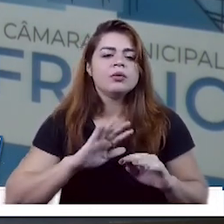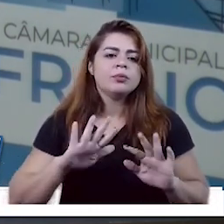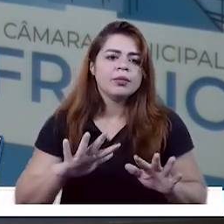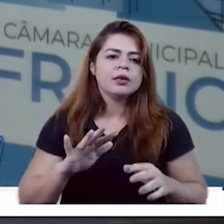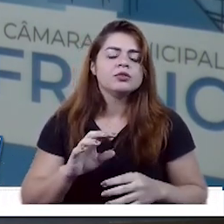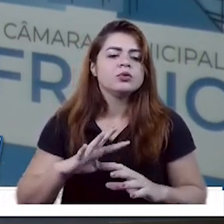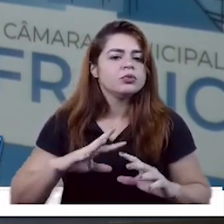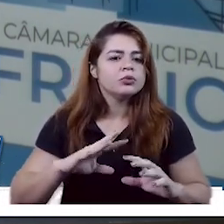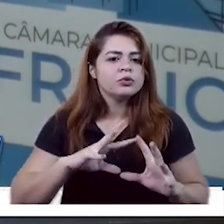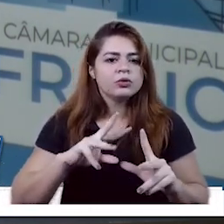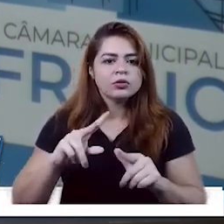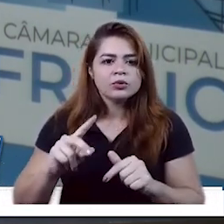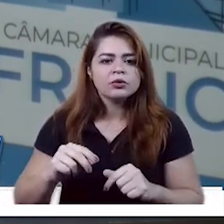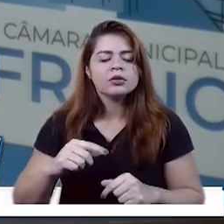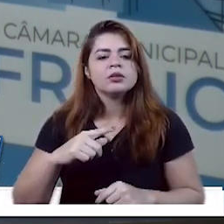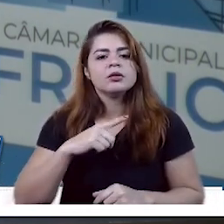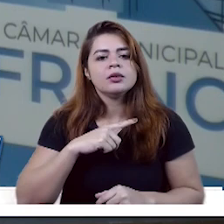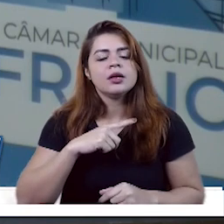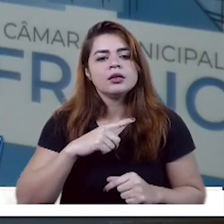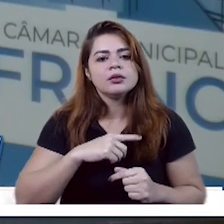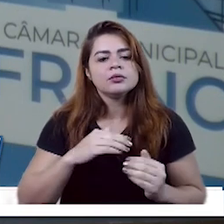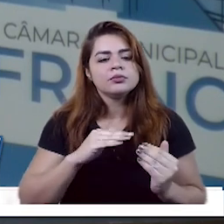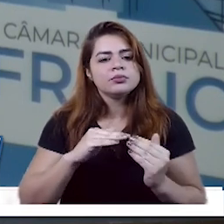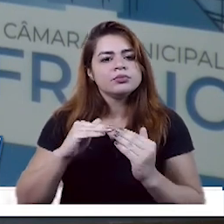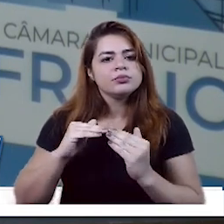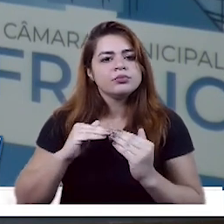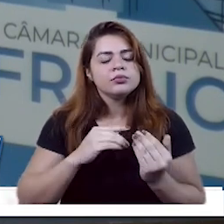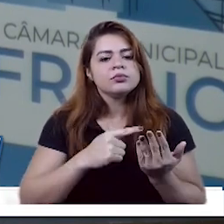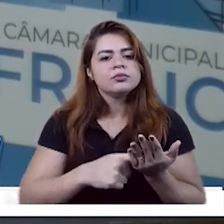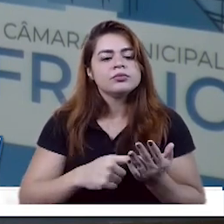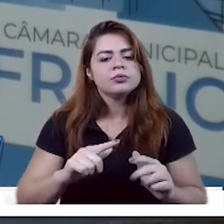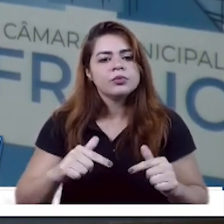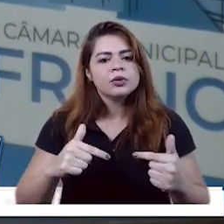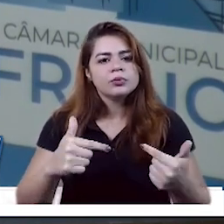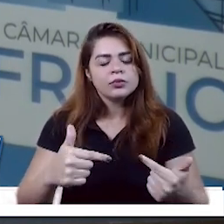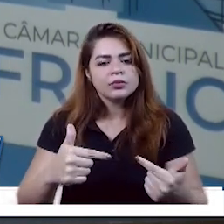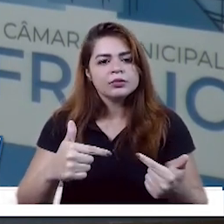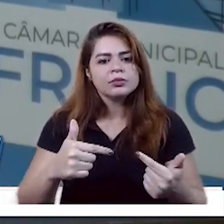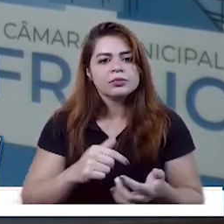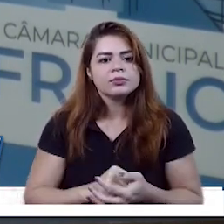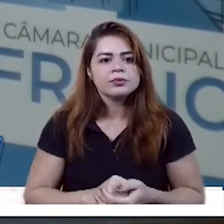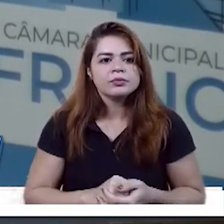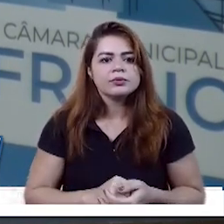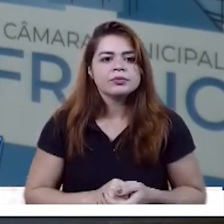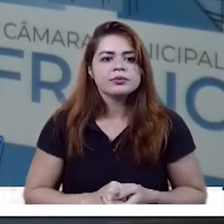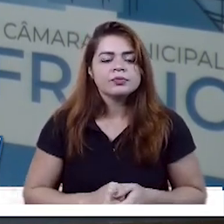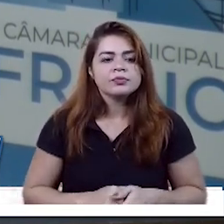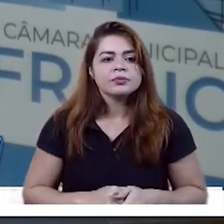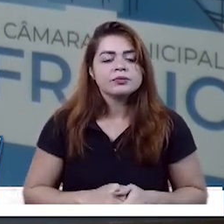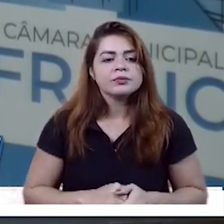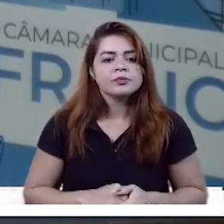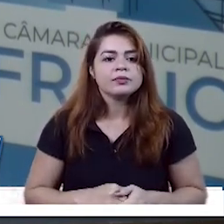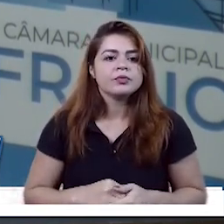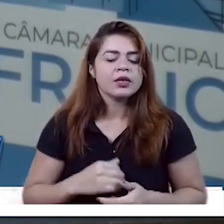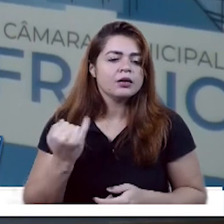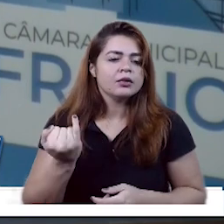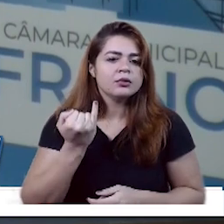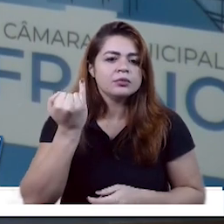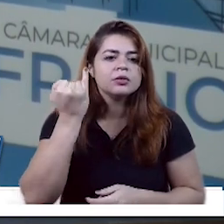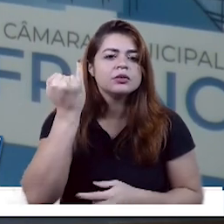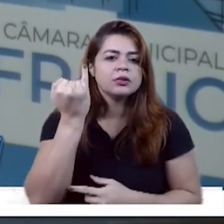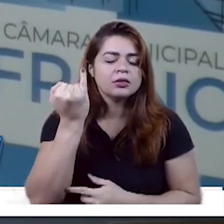propósito. E isso é visível em cada um dos vereadores. É importante que a gente não deixe que esse